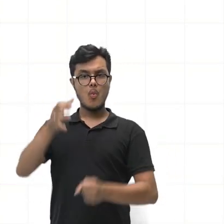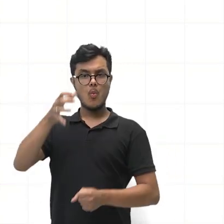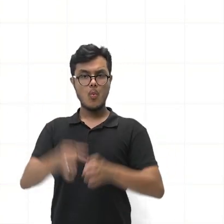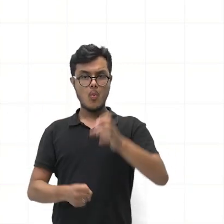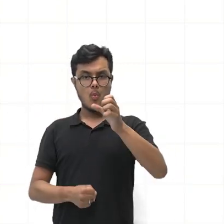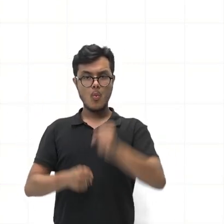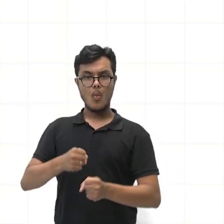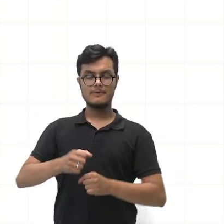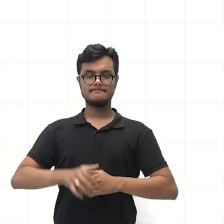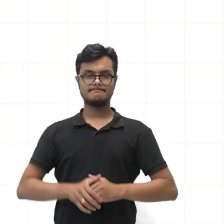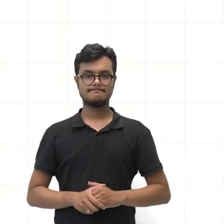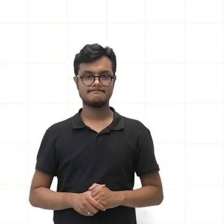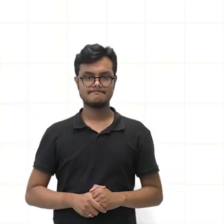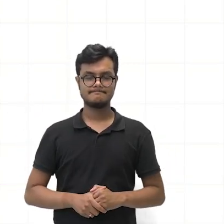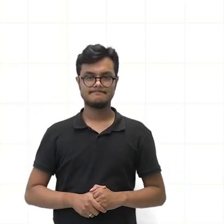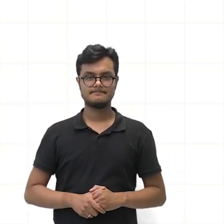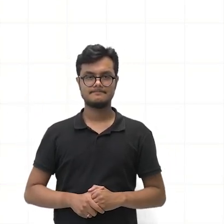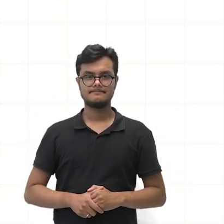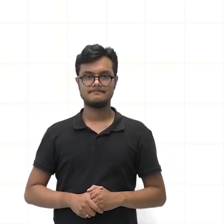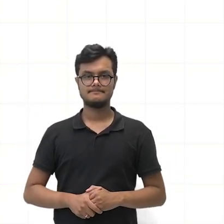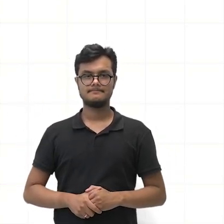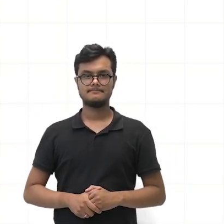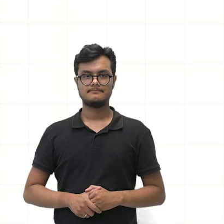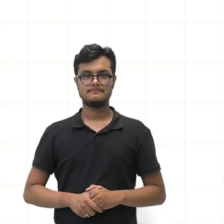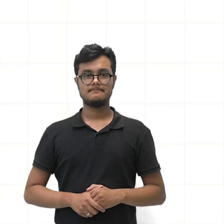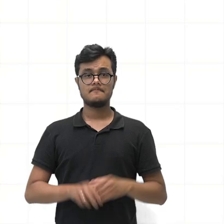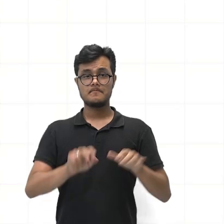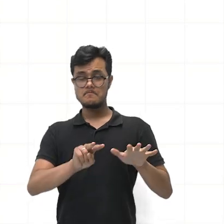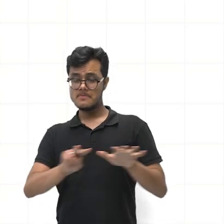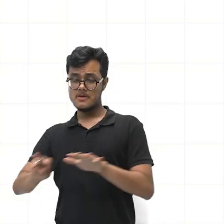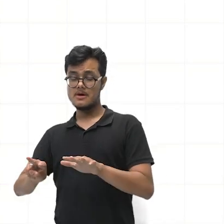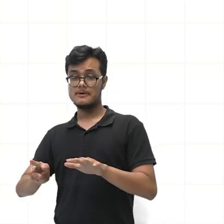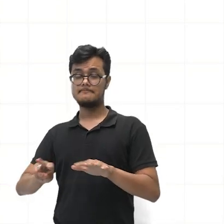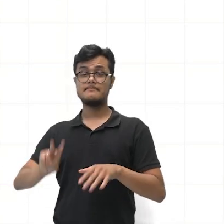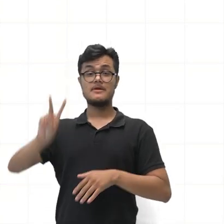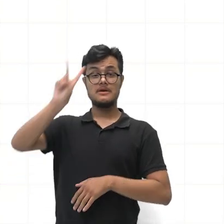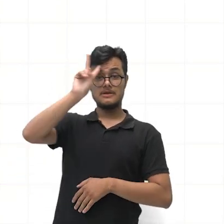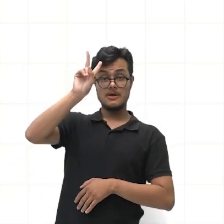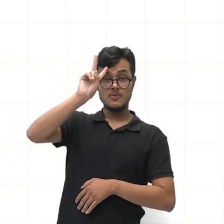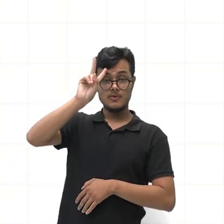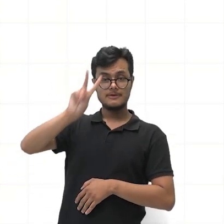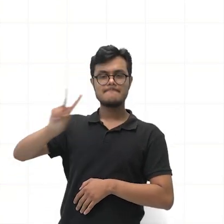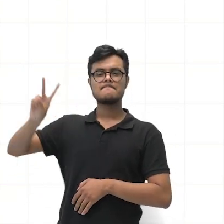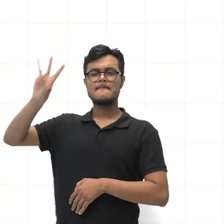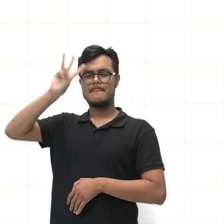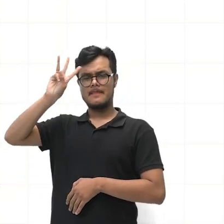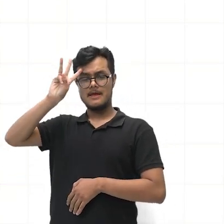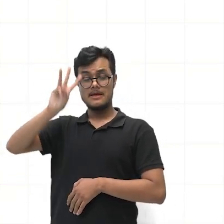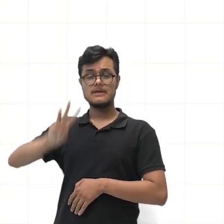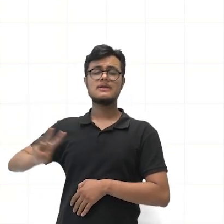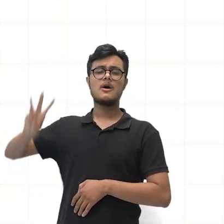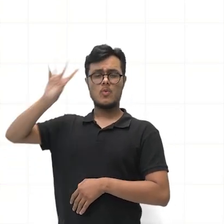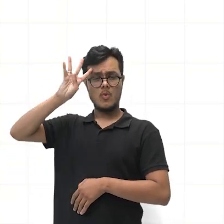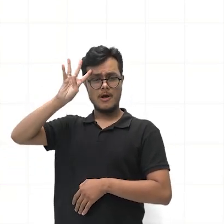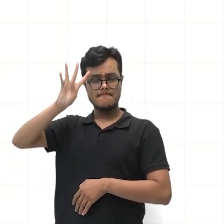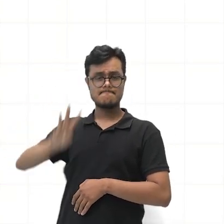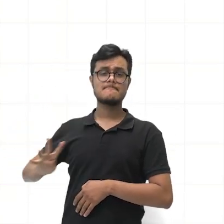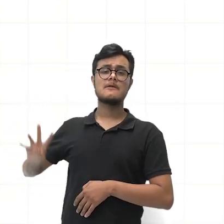Olha só. A produção da malhada aqui ao longo da semana, né? Segunda, terça,